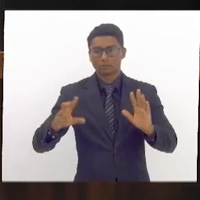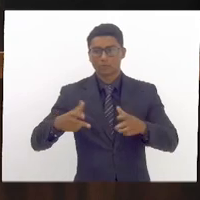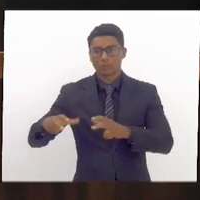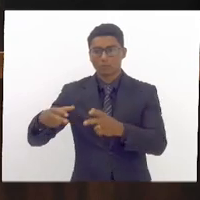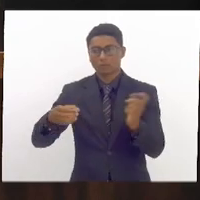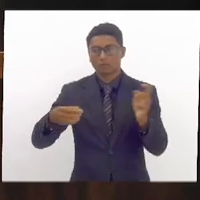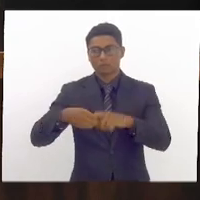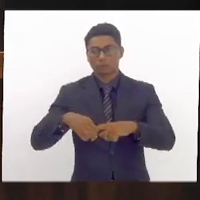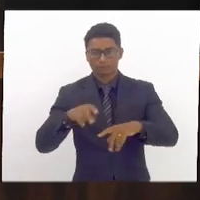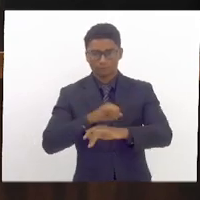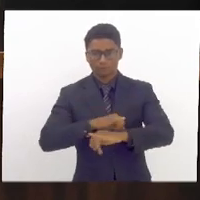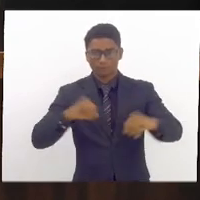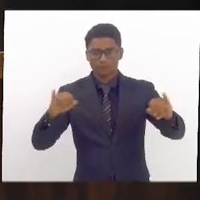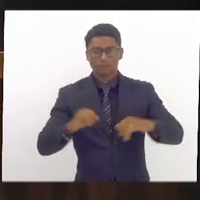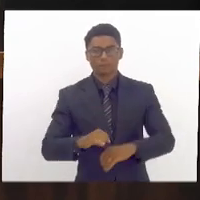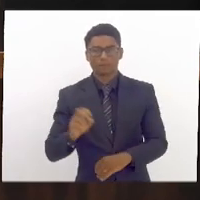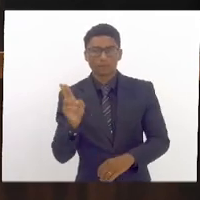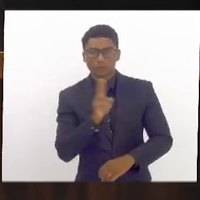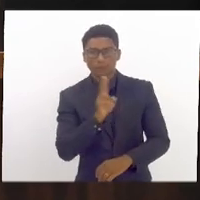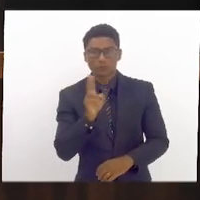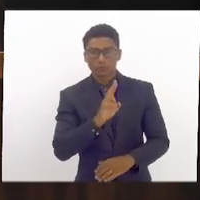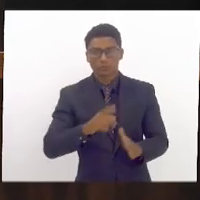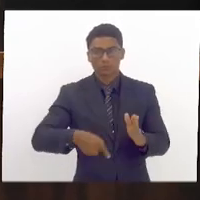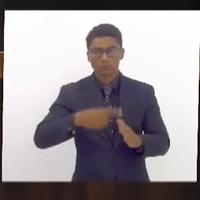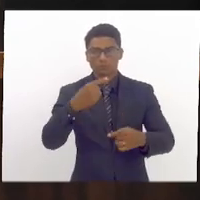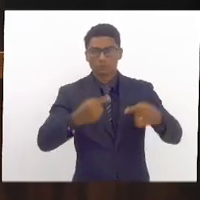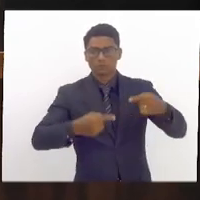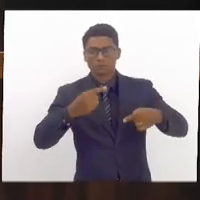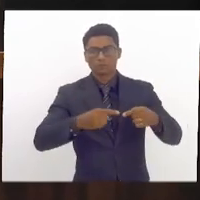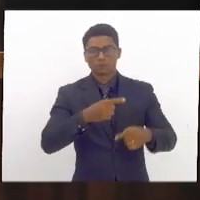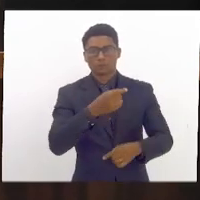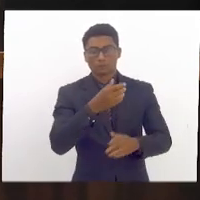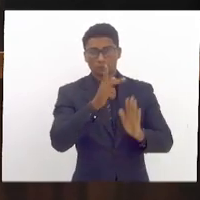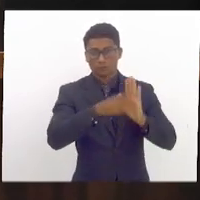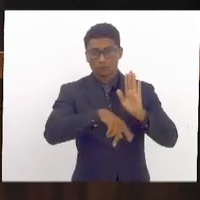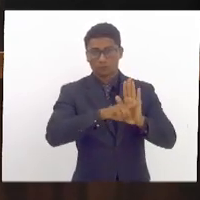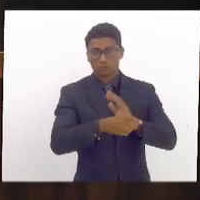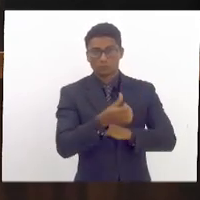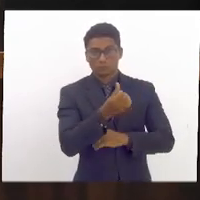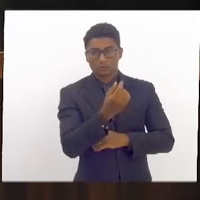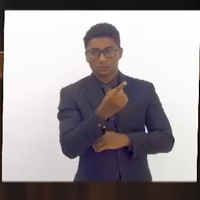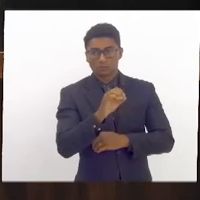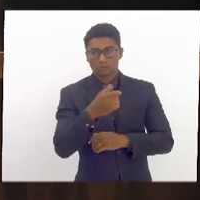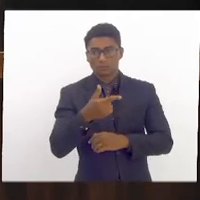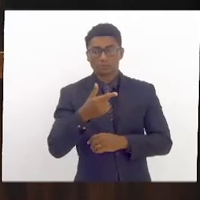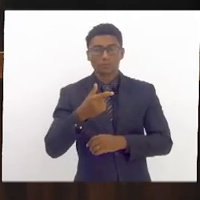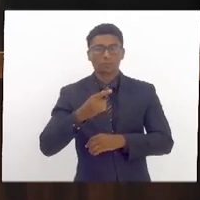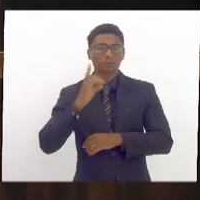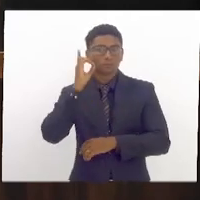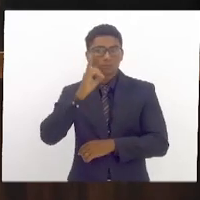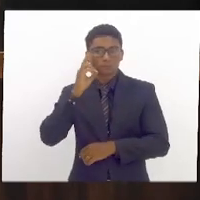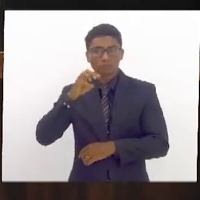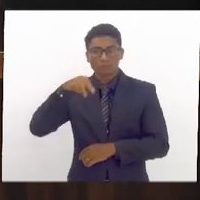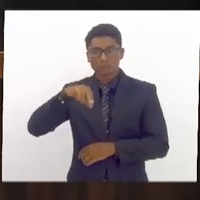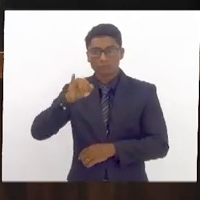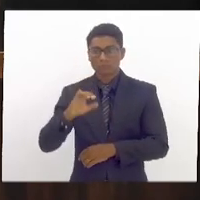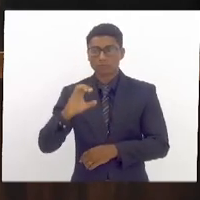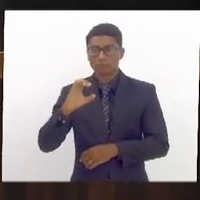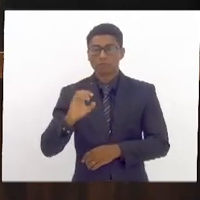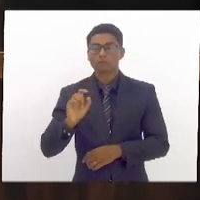Anuncio, em regime de urgência em discussão única, projeto de lei número 6102, de 22, de autoria do deputado Carlos Mink, que modifica a